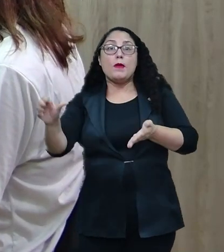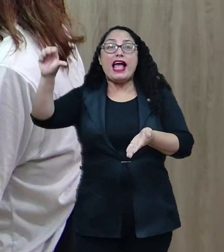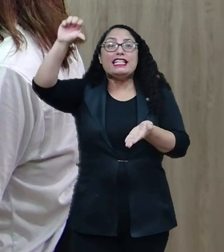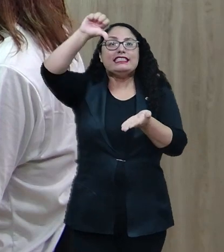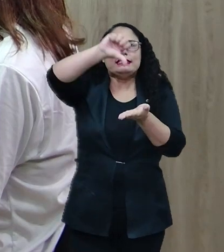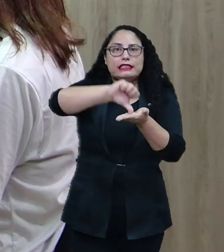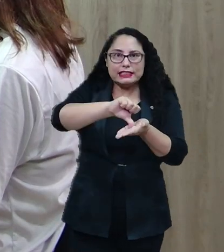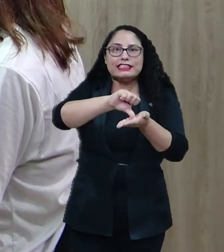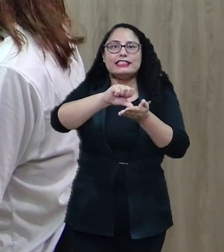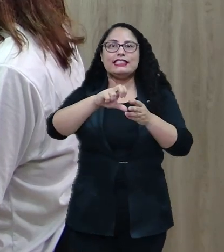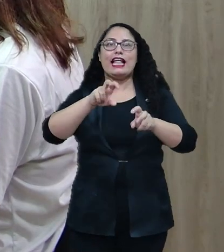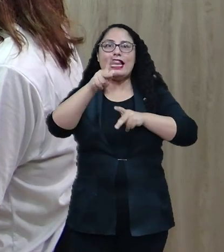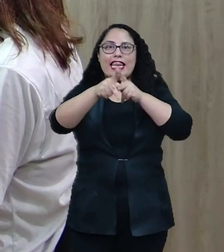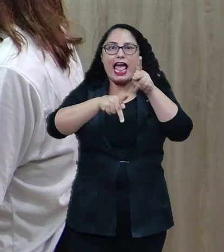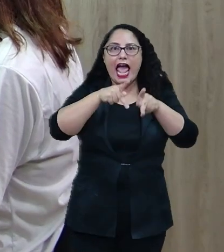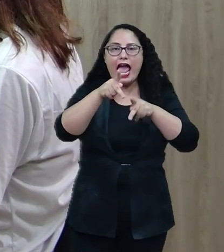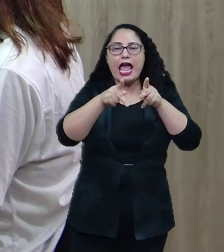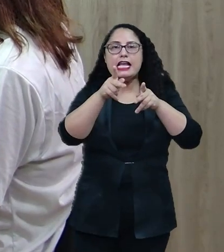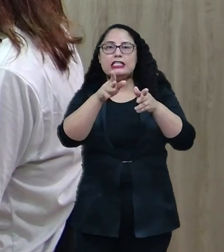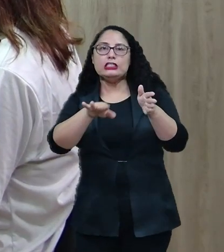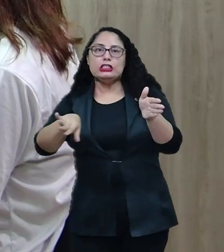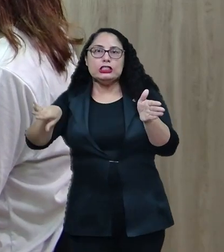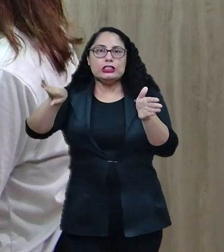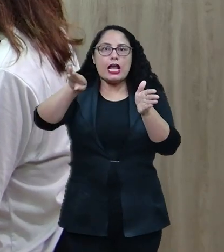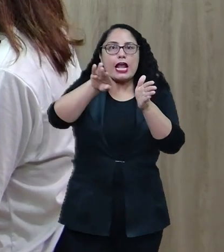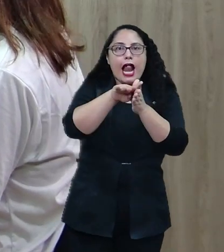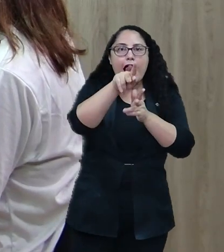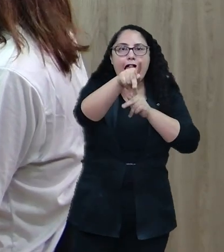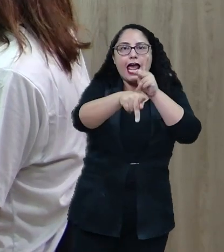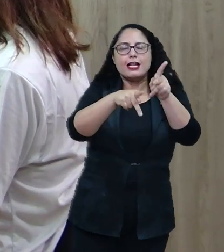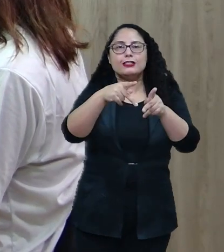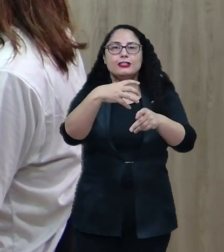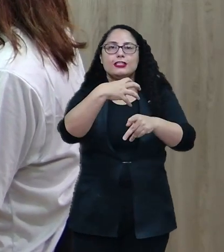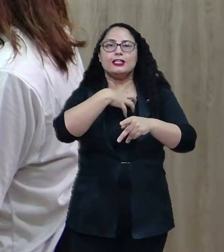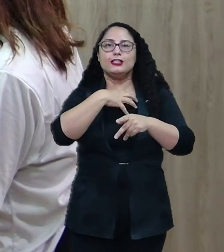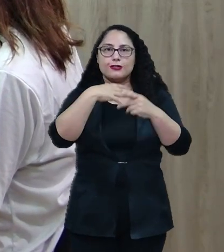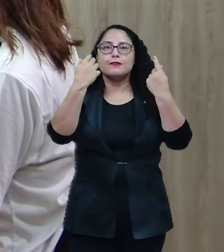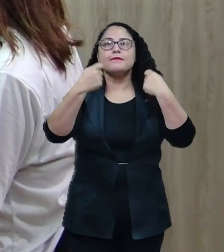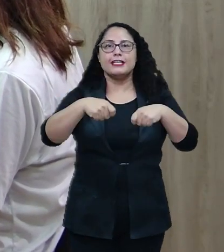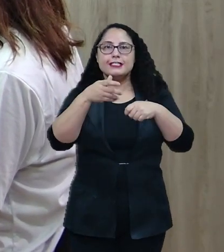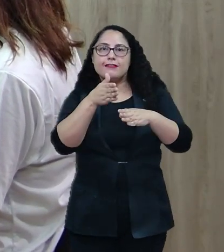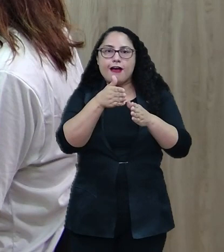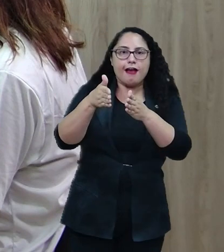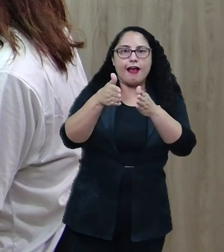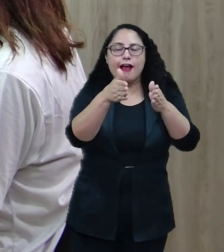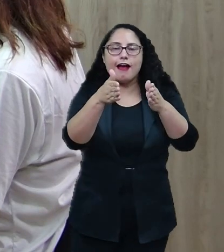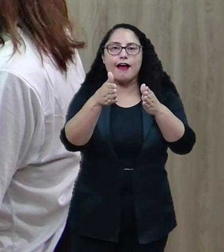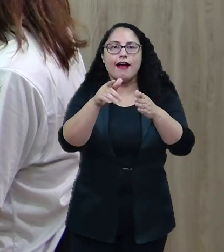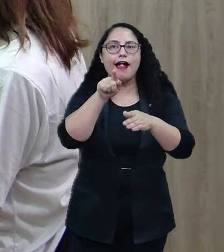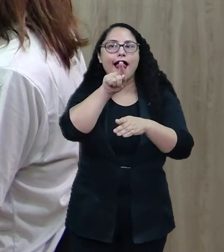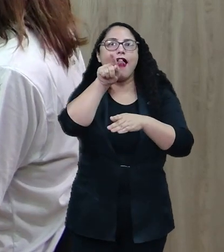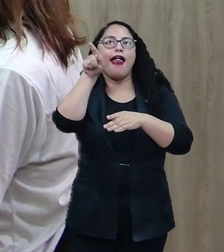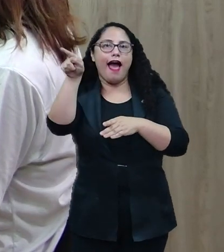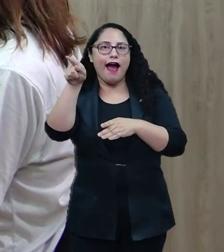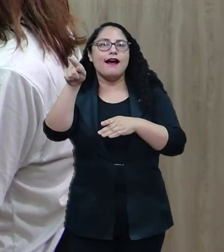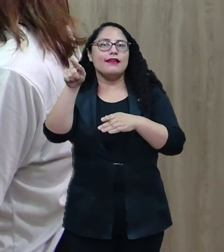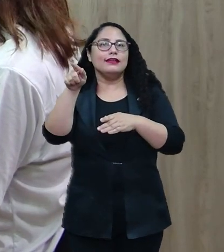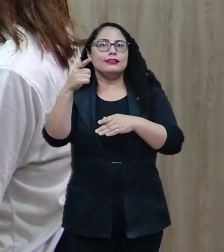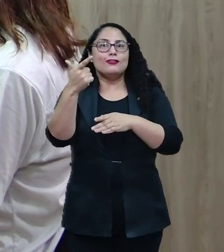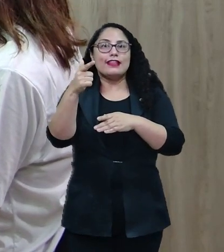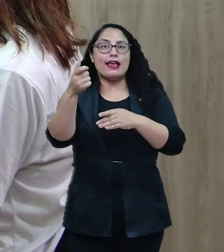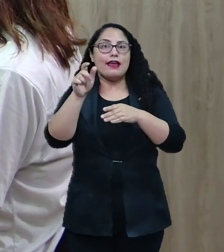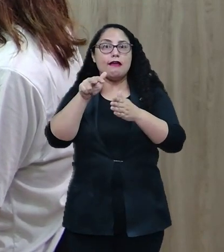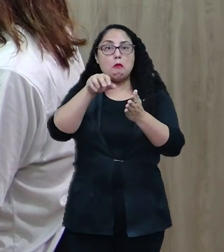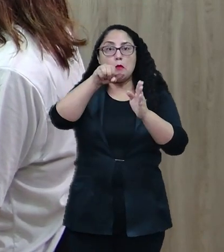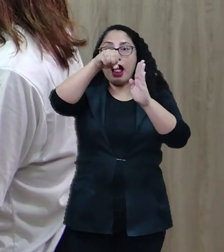trem, peguei o trem pra estação no sentido que eu precisava ir, só que lá é assim, se não tem ninguém